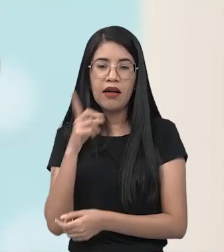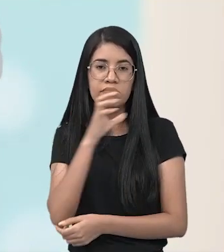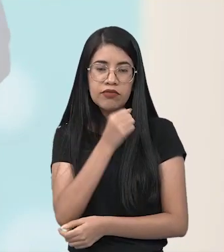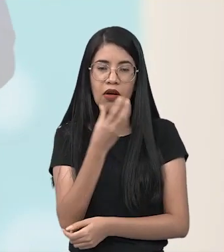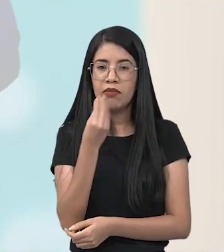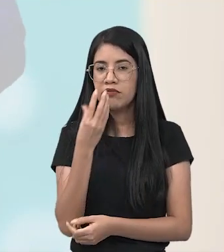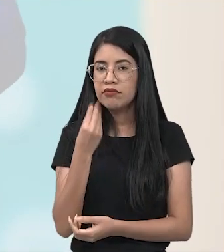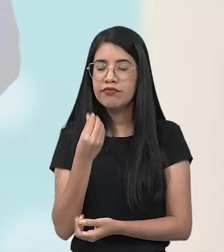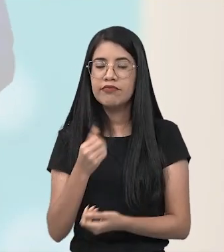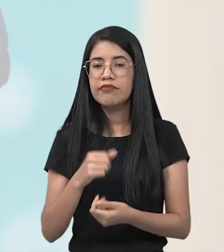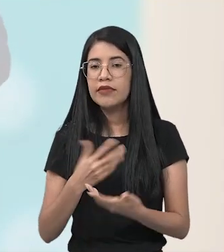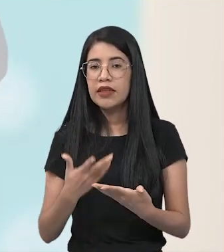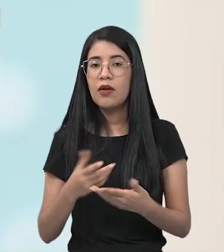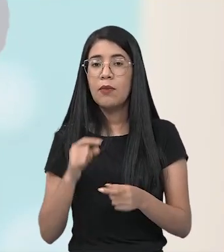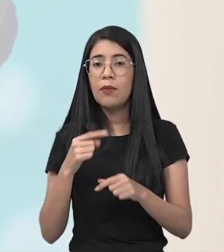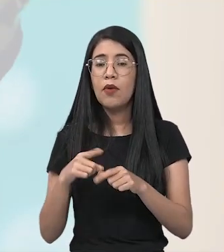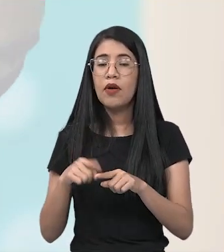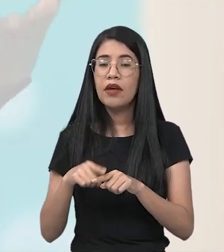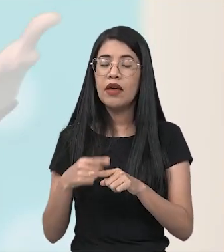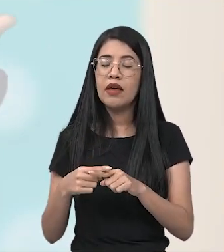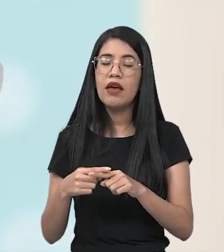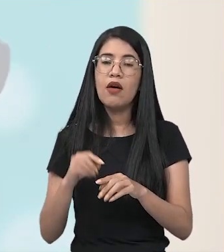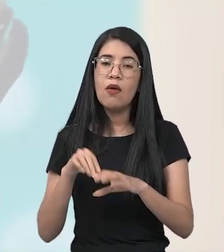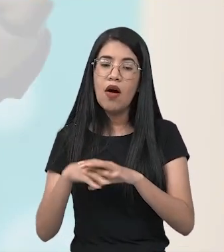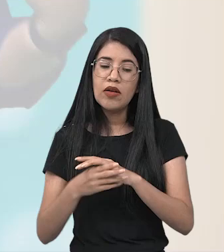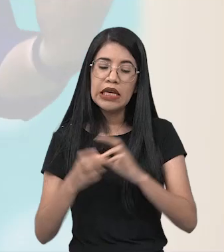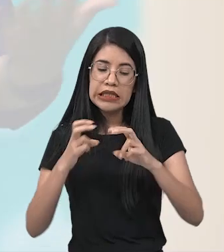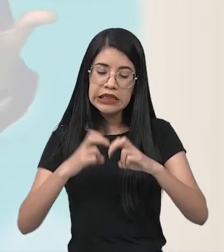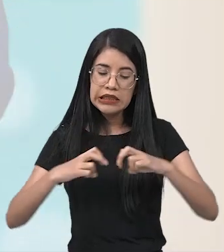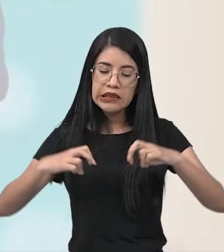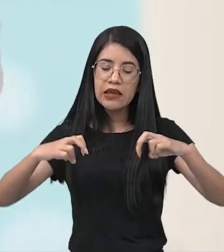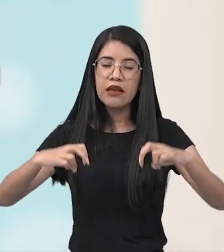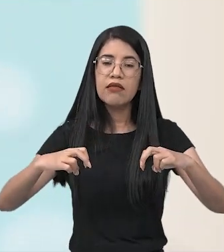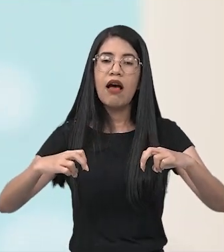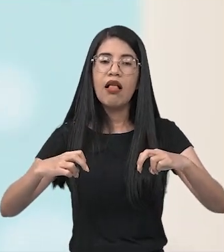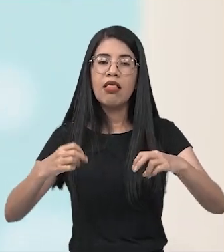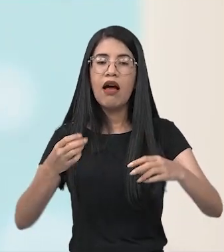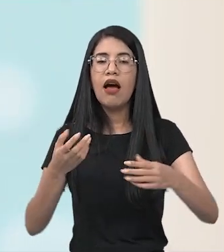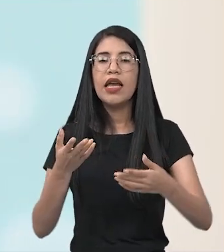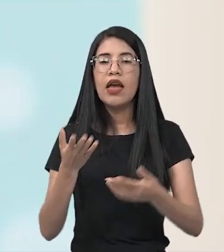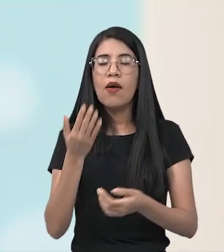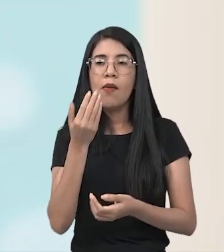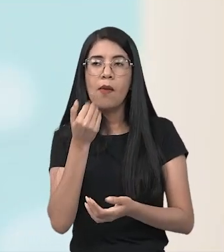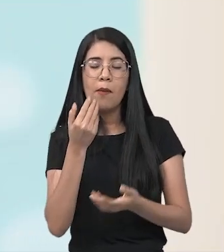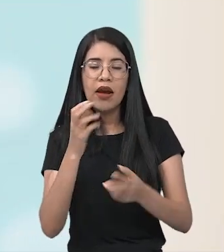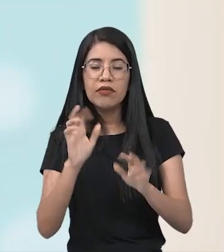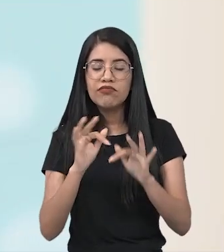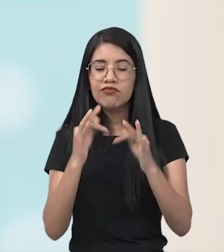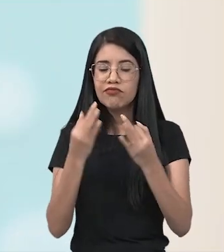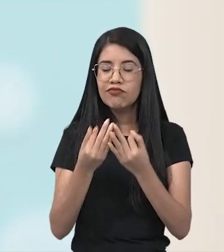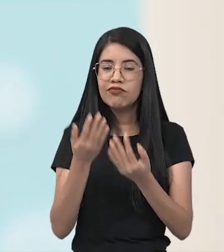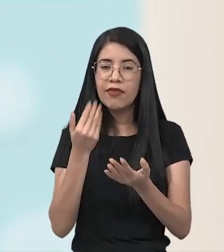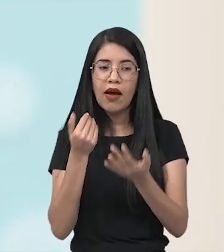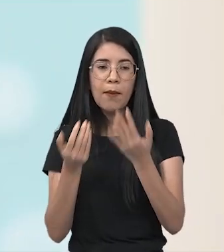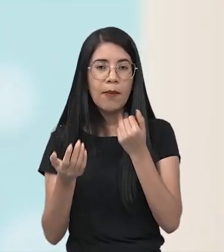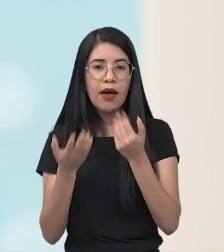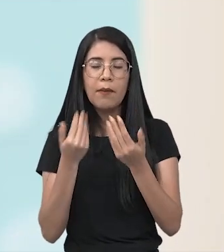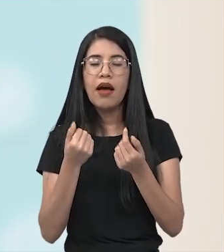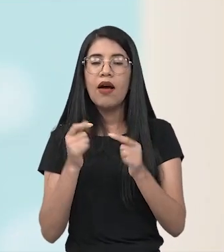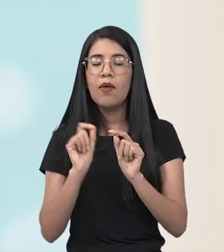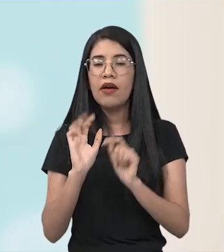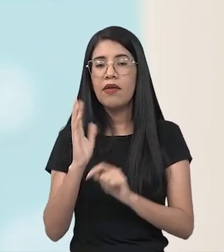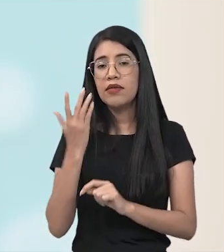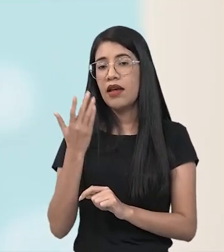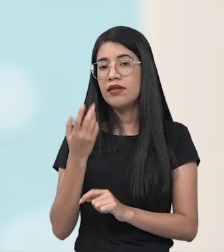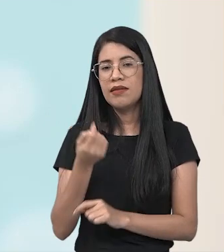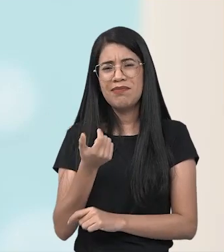no caminho, porque o hábito de sentar e curtir uma refeição em família, ele acontece em